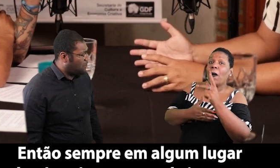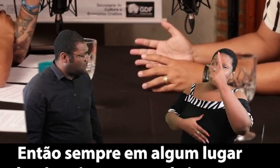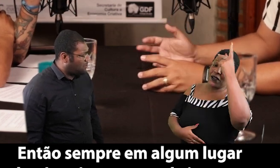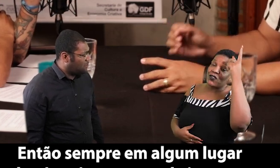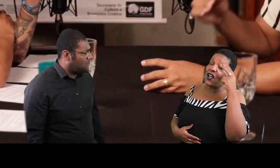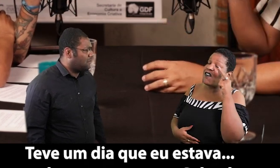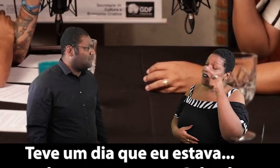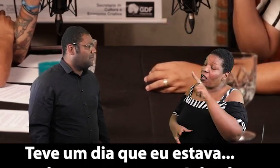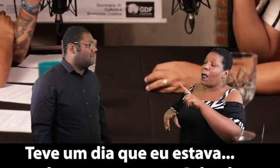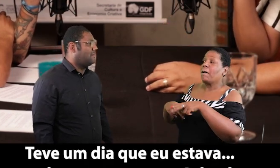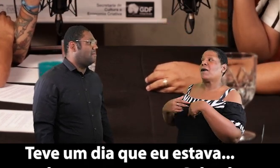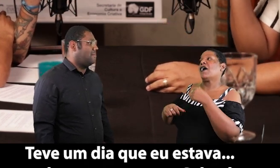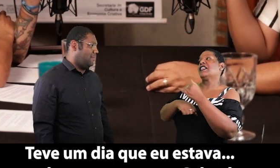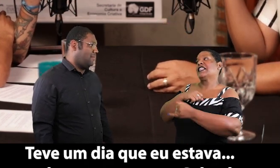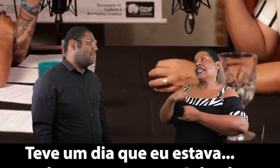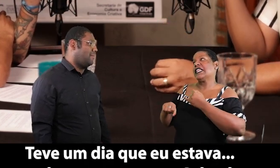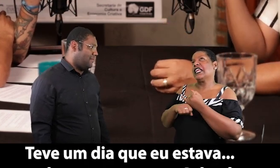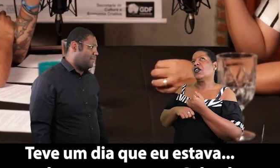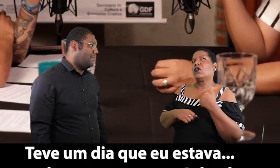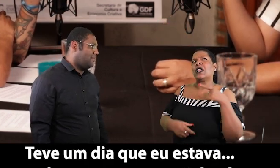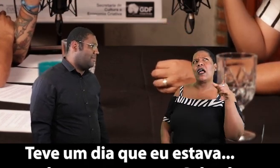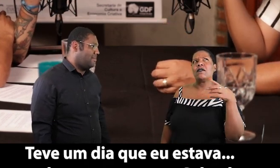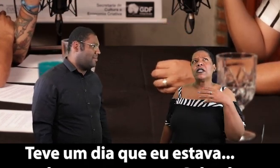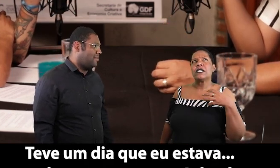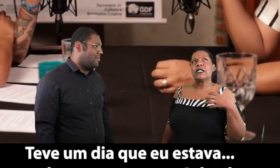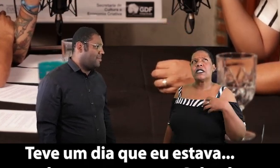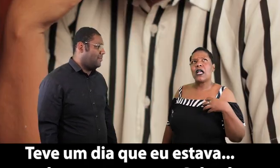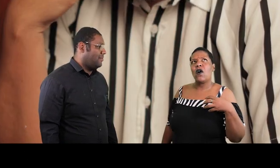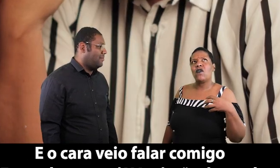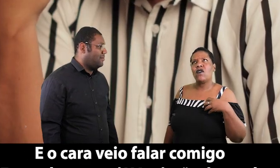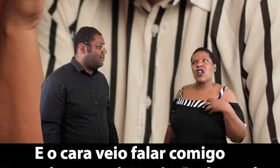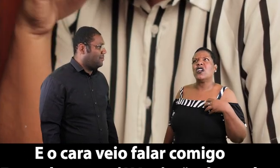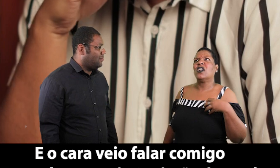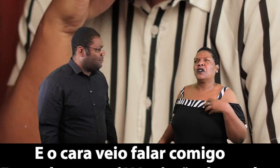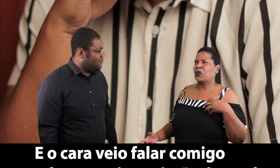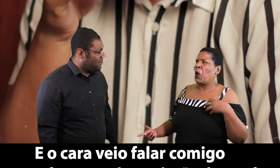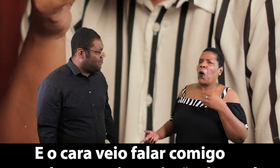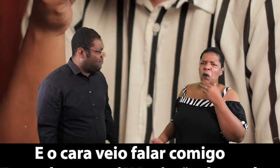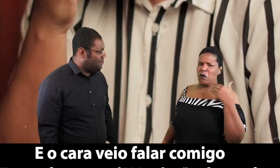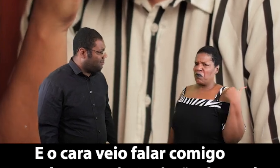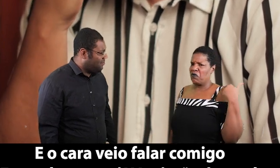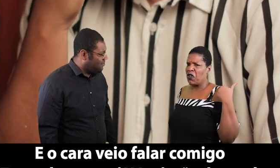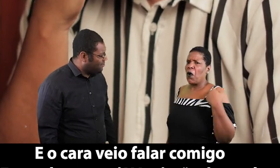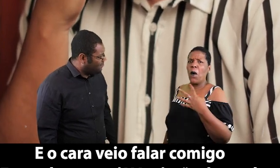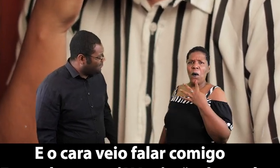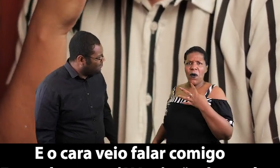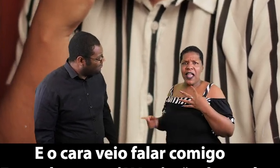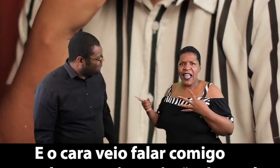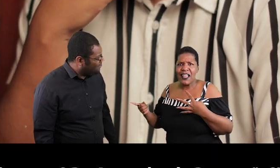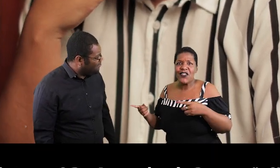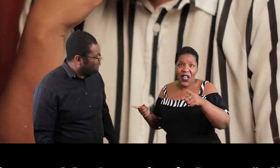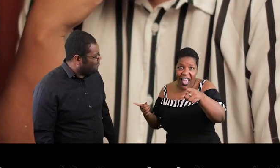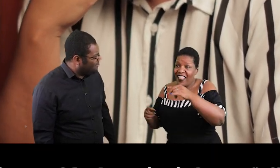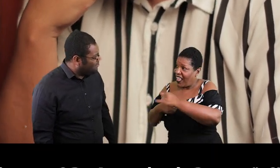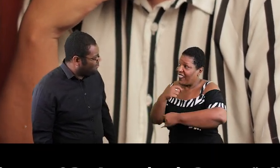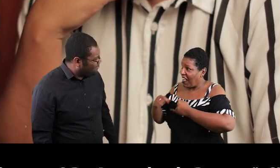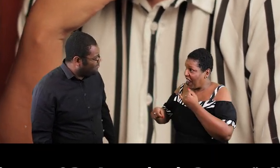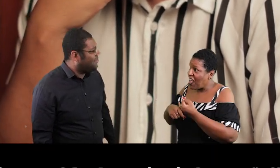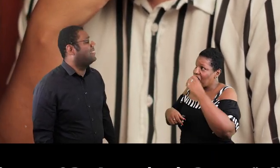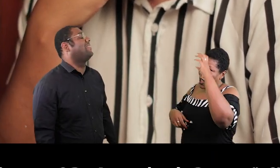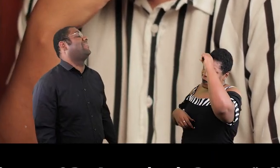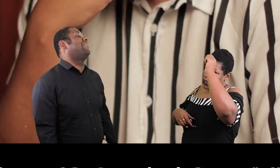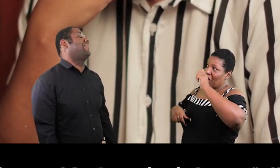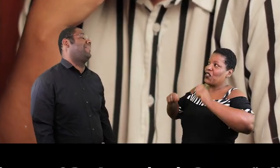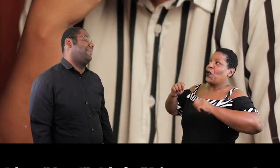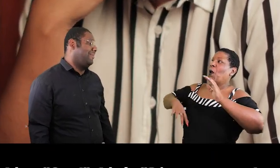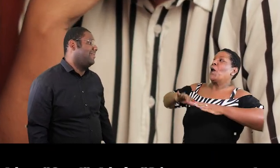da internet. Teve um dia que acho que eu tava em Salvador, e um cara veio falar comigo, pô, eu conheço você não é daquele da internet, do Aprendendo